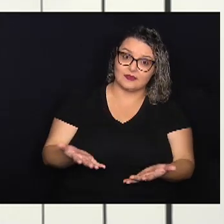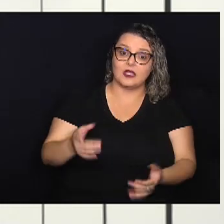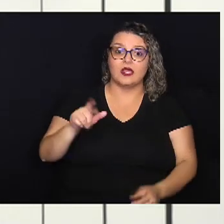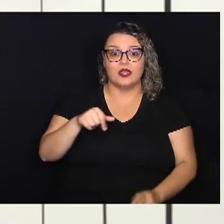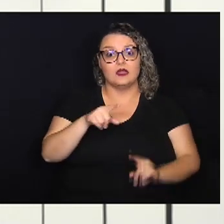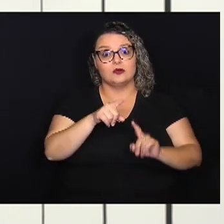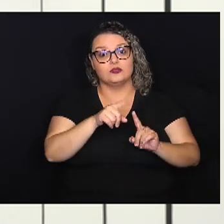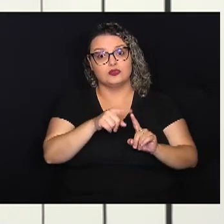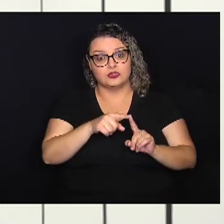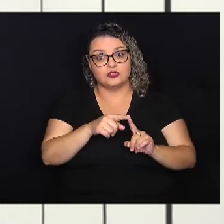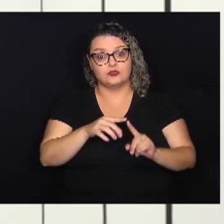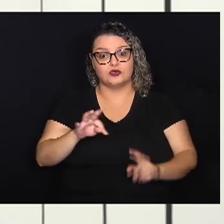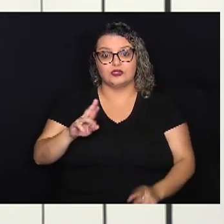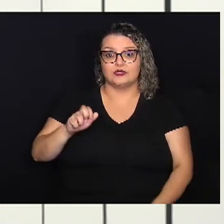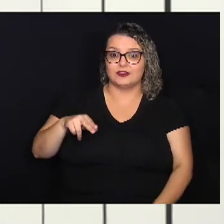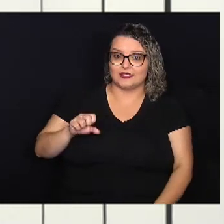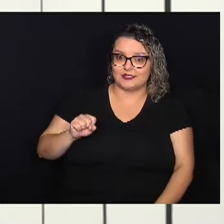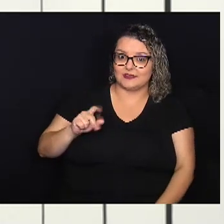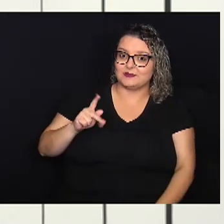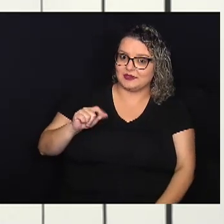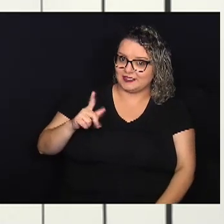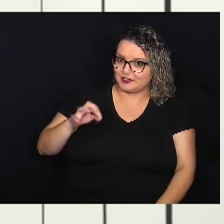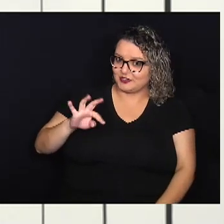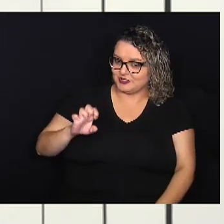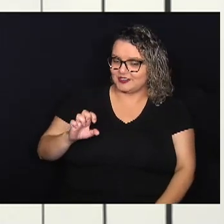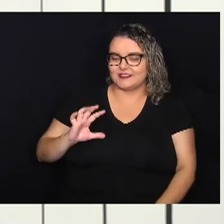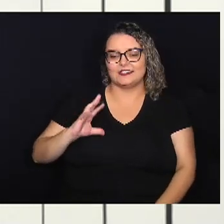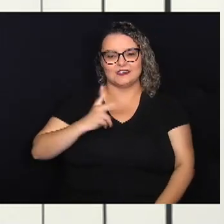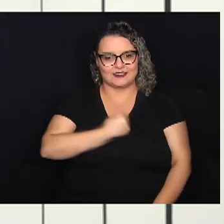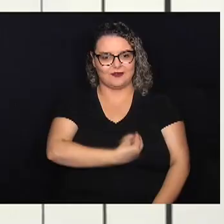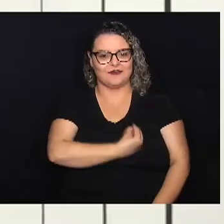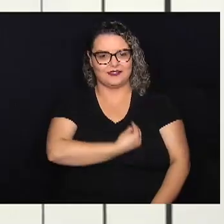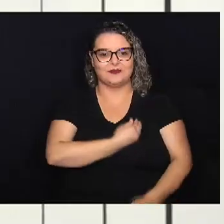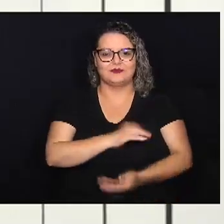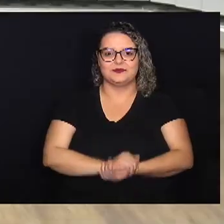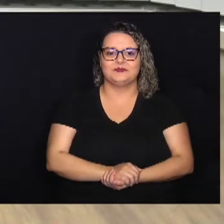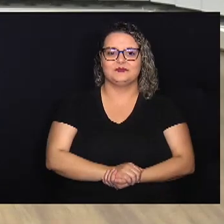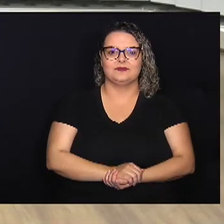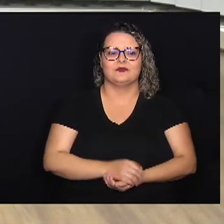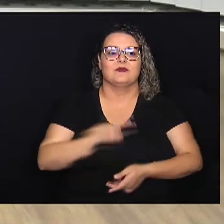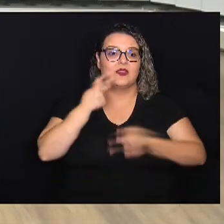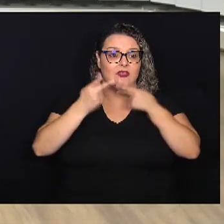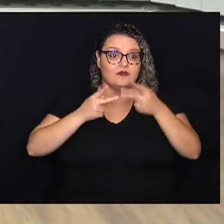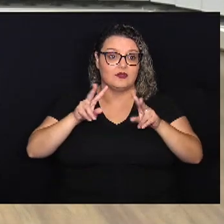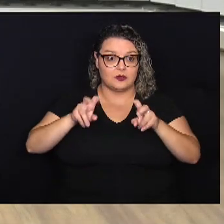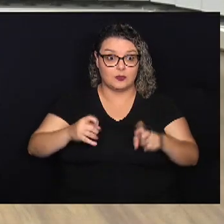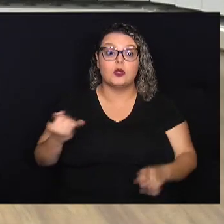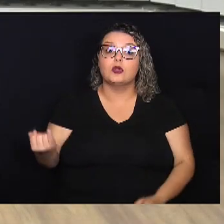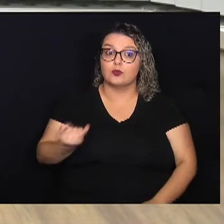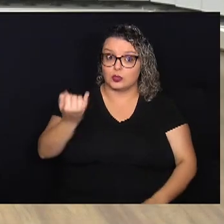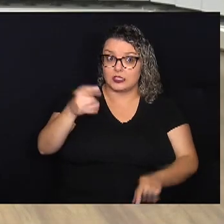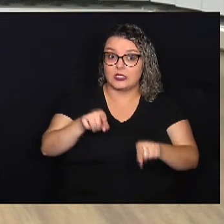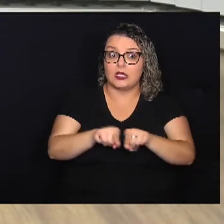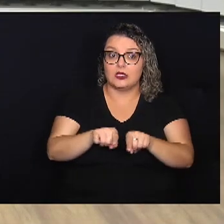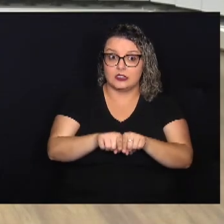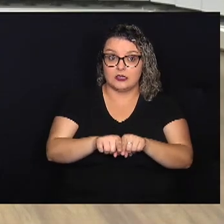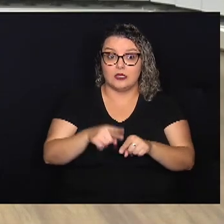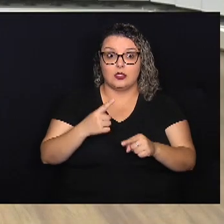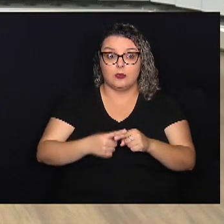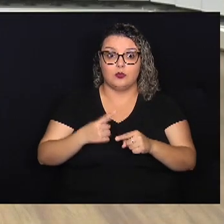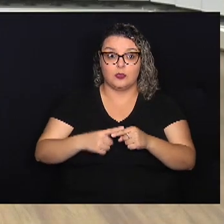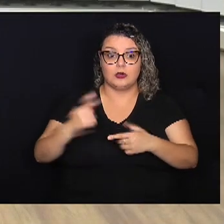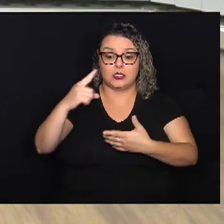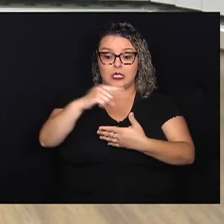tipo de transplante que salva vidas. Vamos falar agora de outro assunto bem importante, porque a